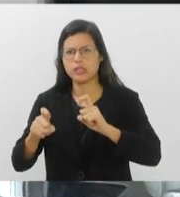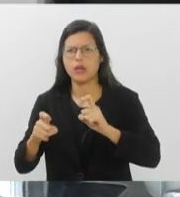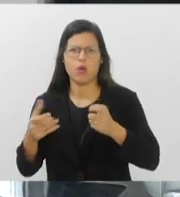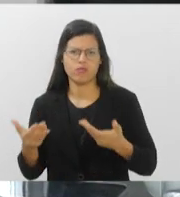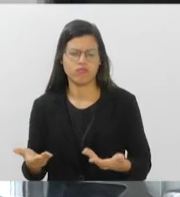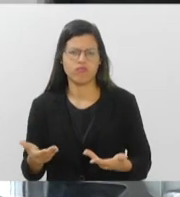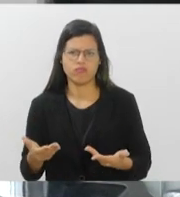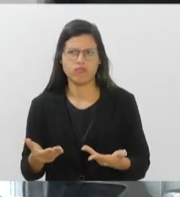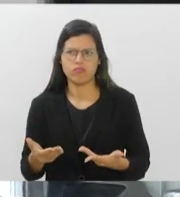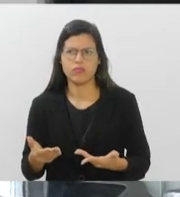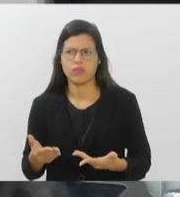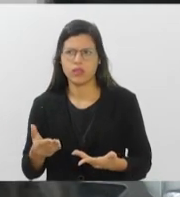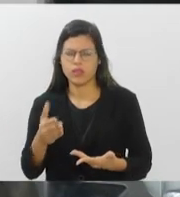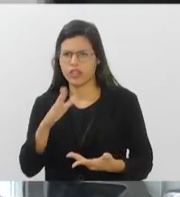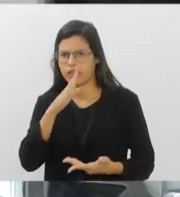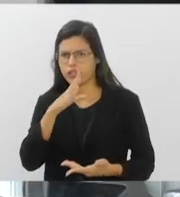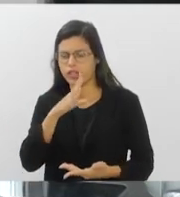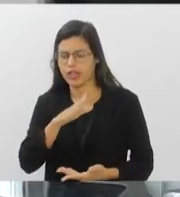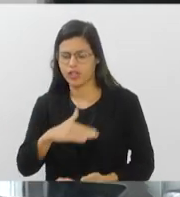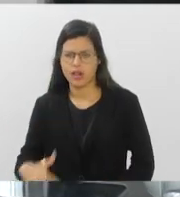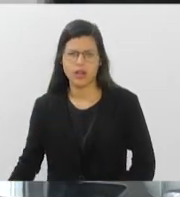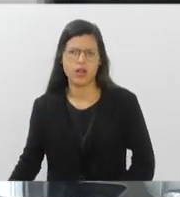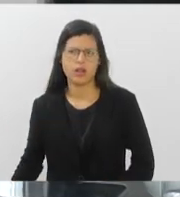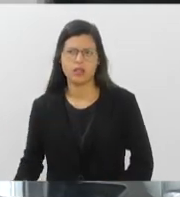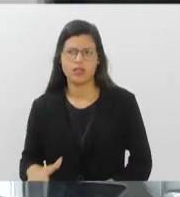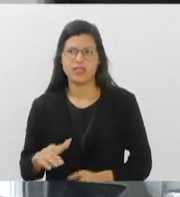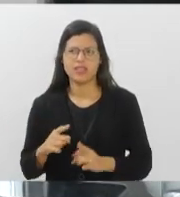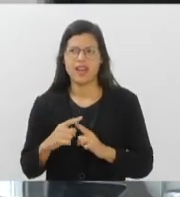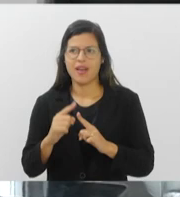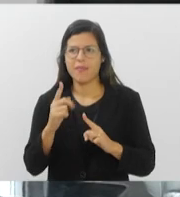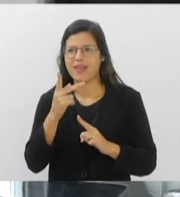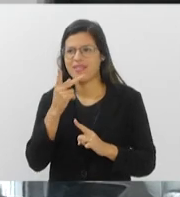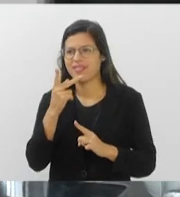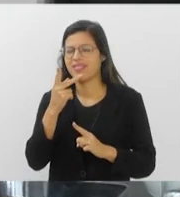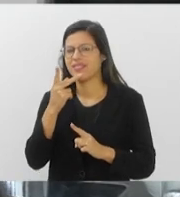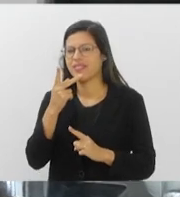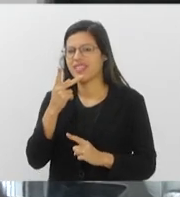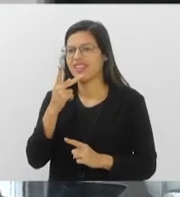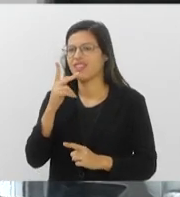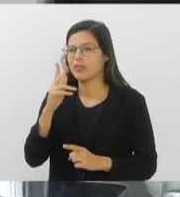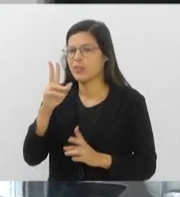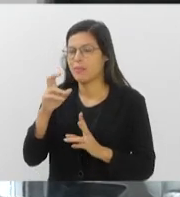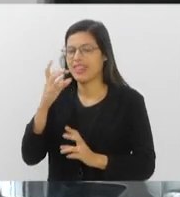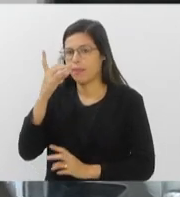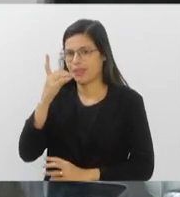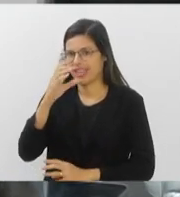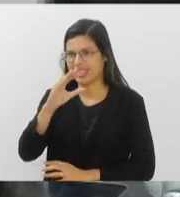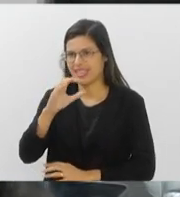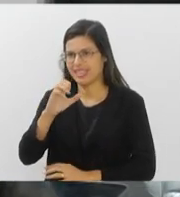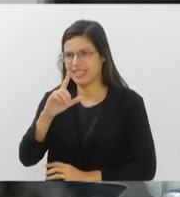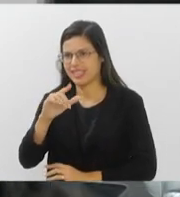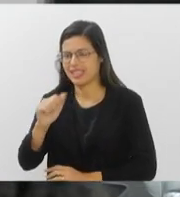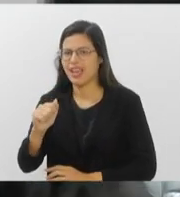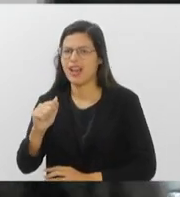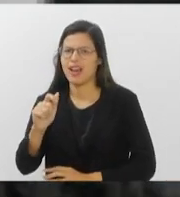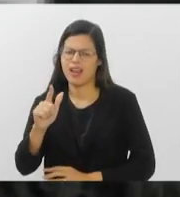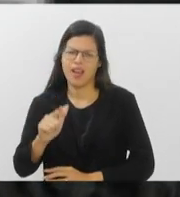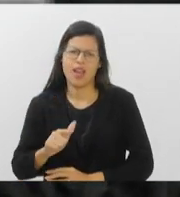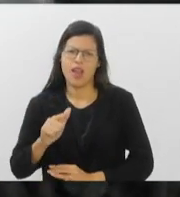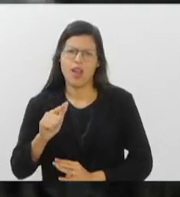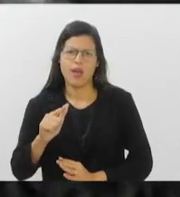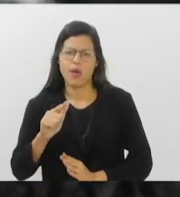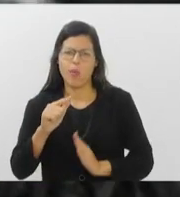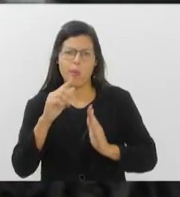me feriu aqui a interpretação da deputada Célia. No sentido de que é algo verdade. Um formato